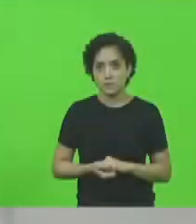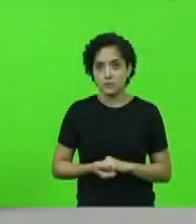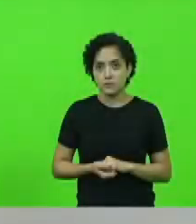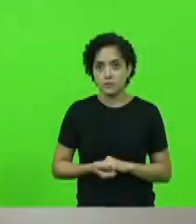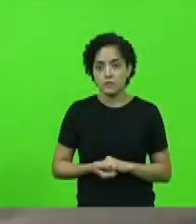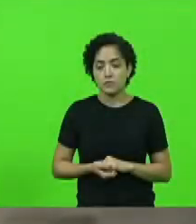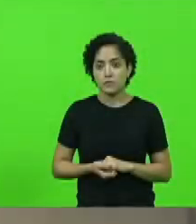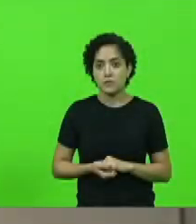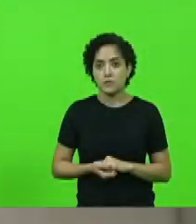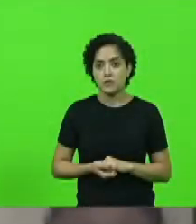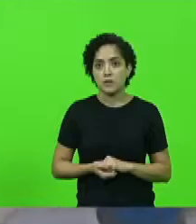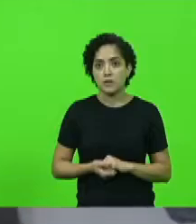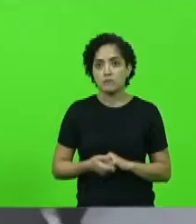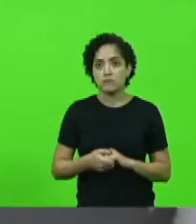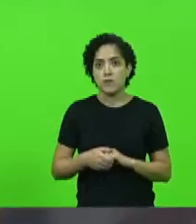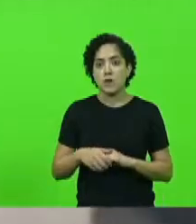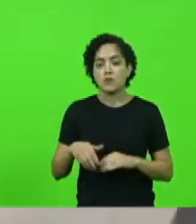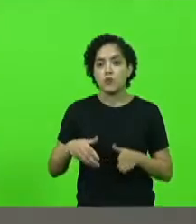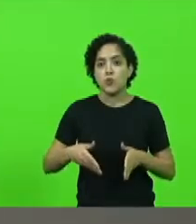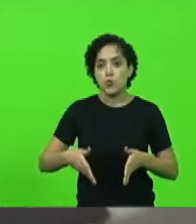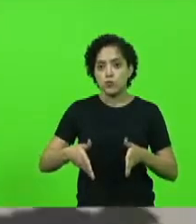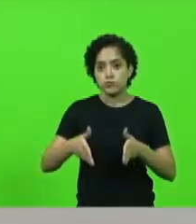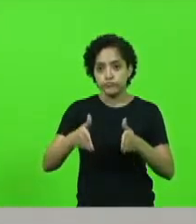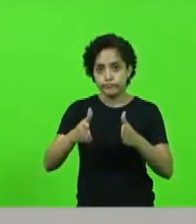Cantinho isolado, não, é no corredor.